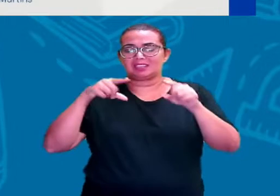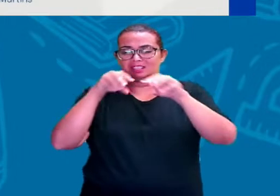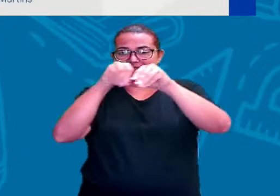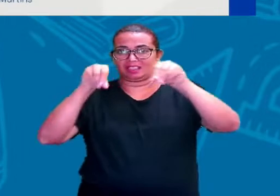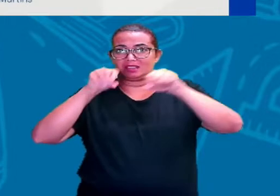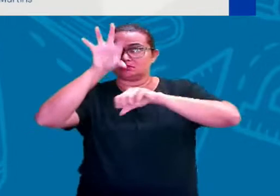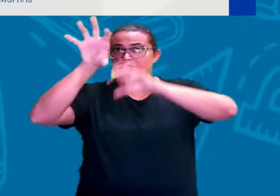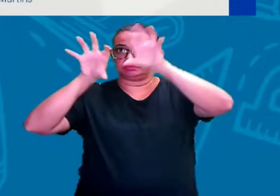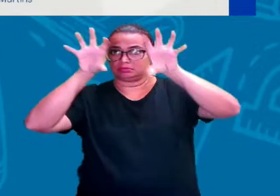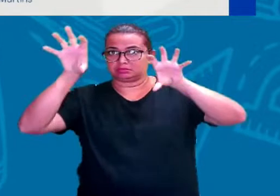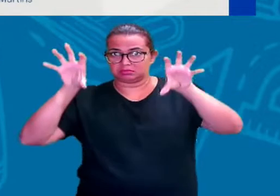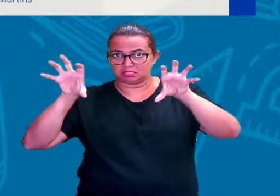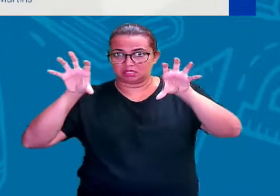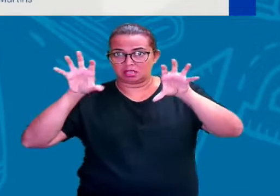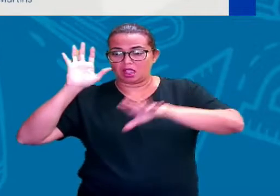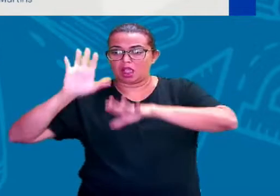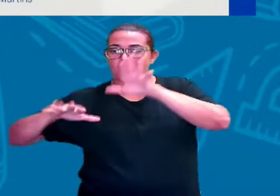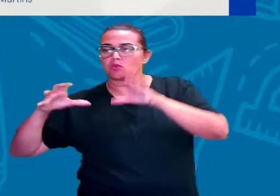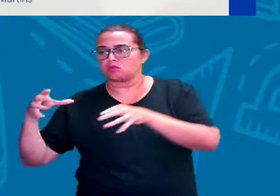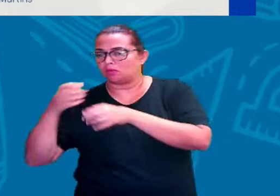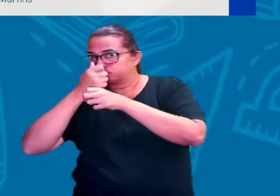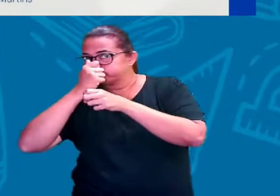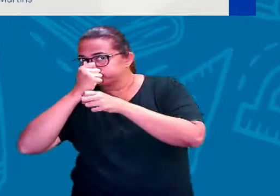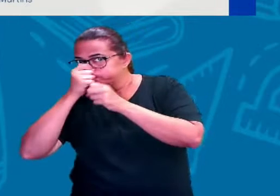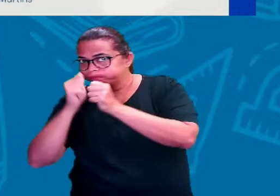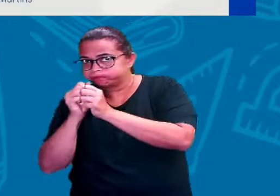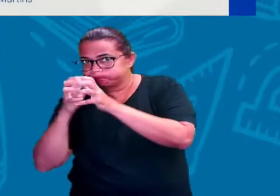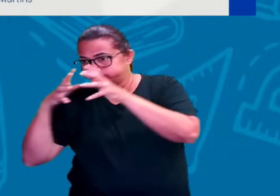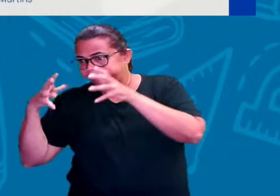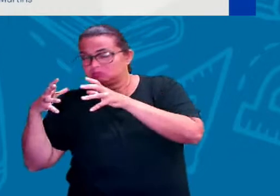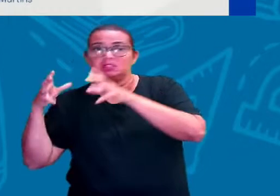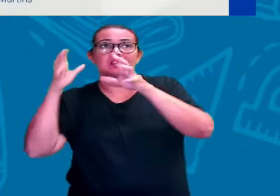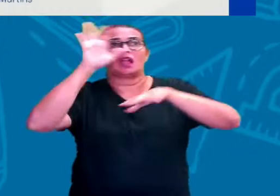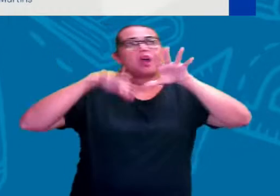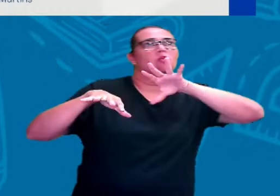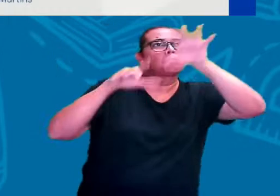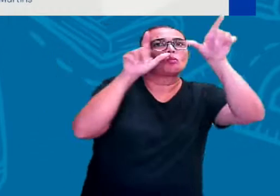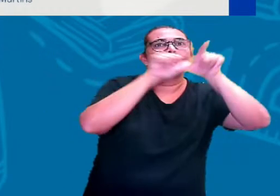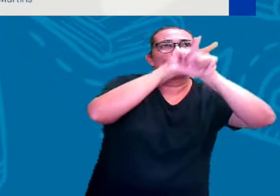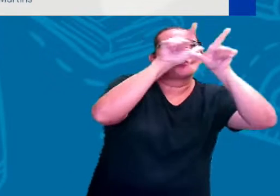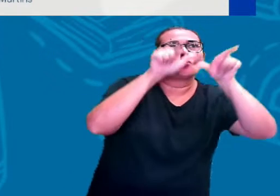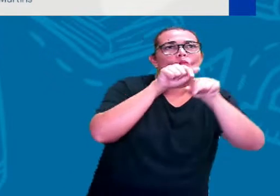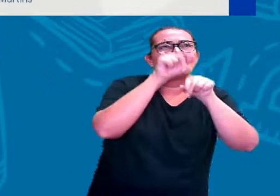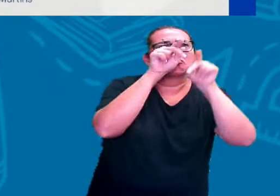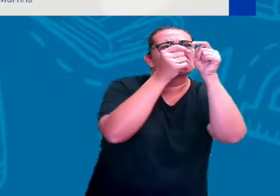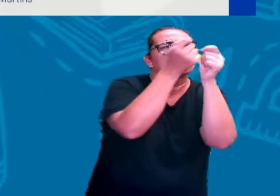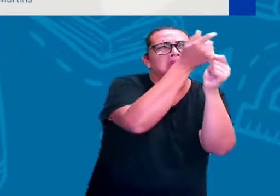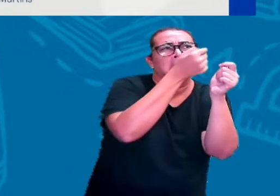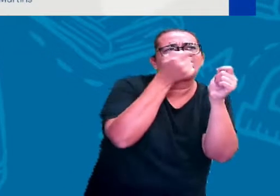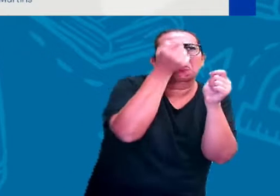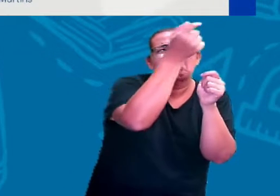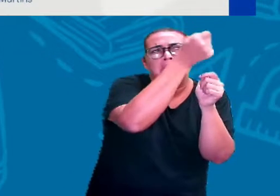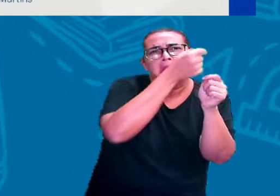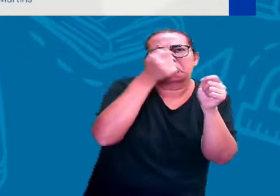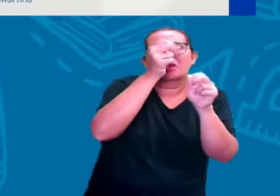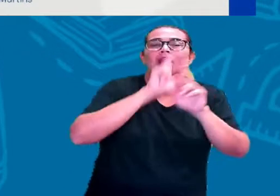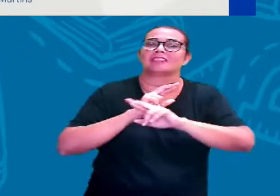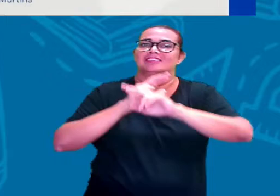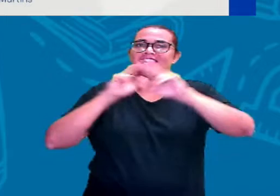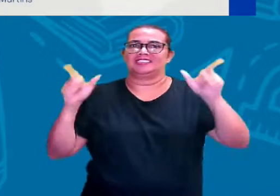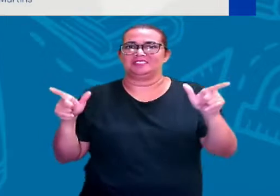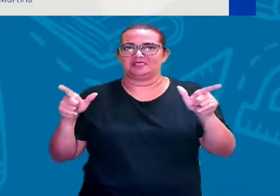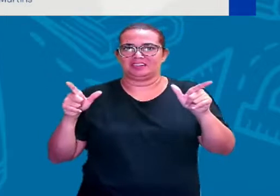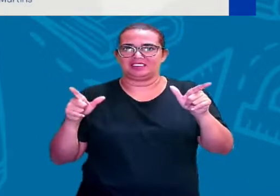população ela se concentra em algumas áreas do território brasileiro e em outras não. Tá? Então, isso aí diz